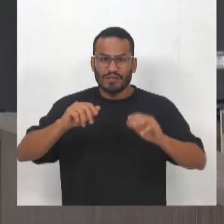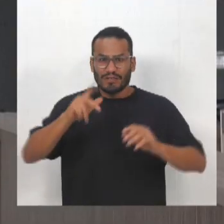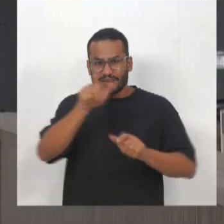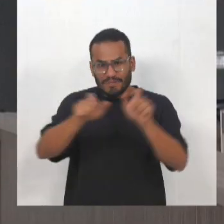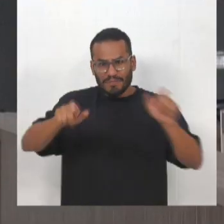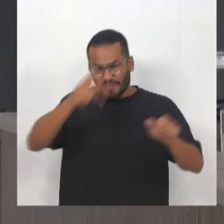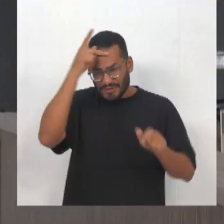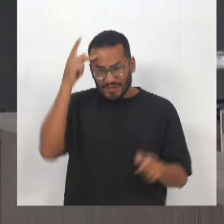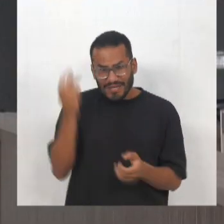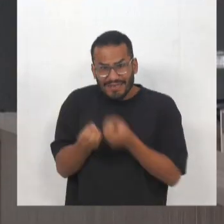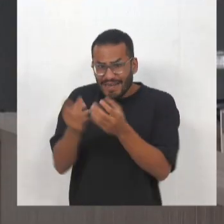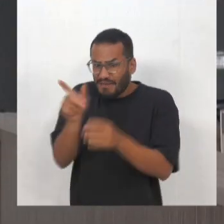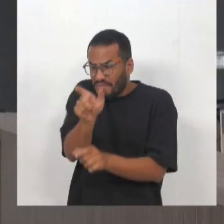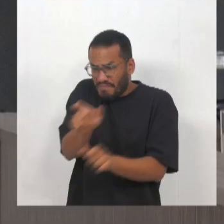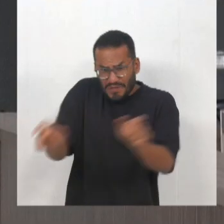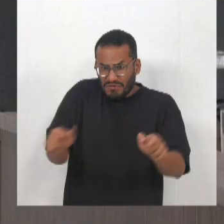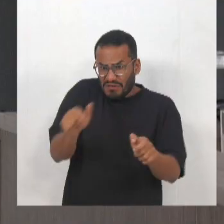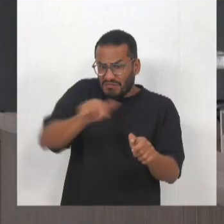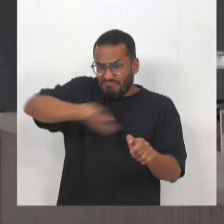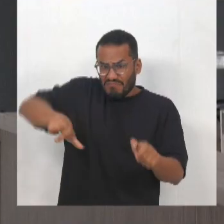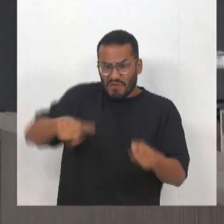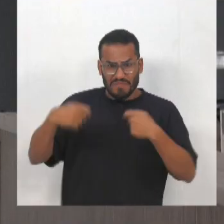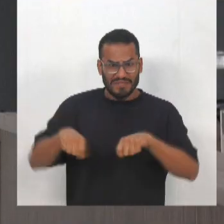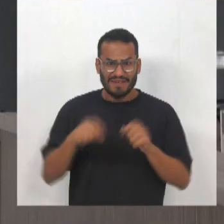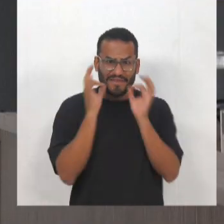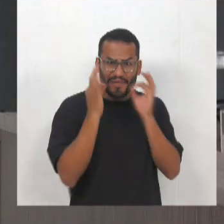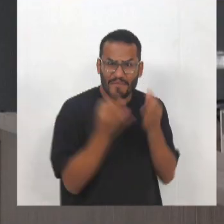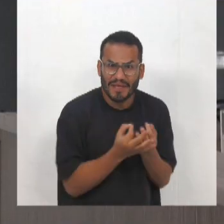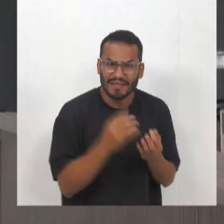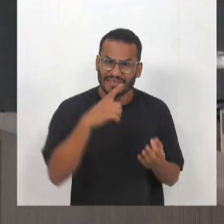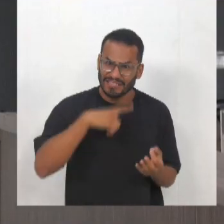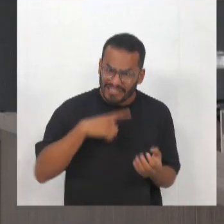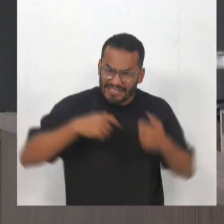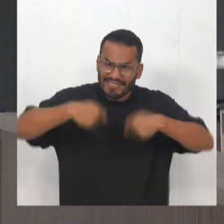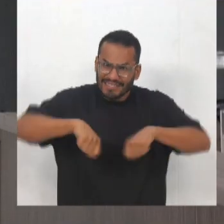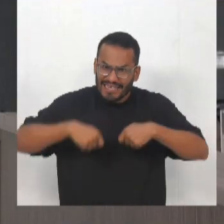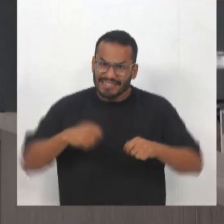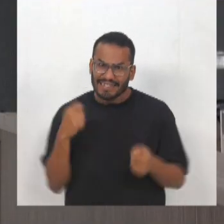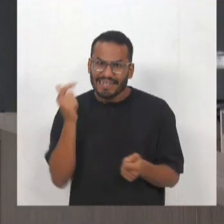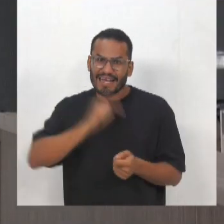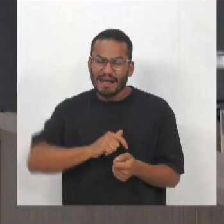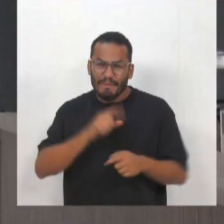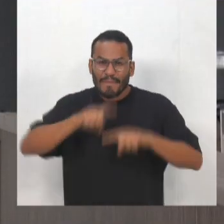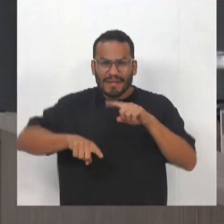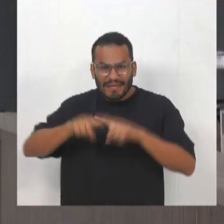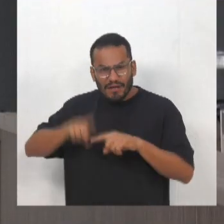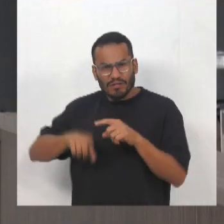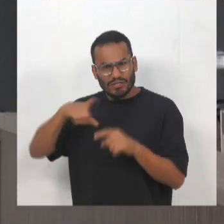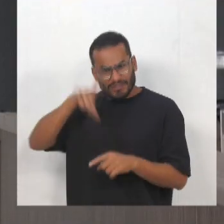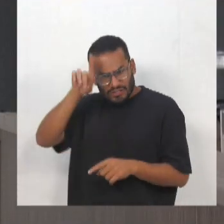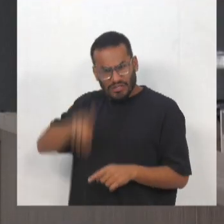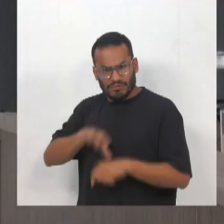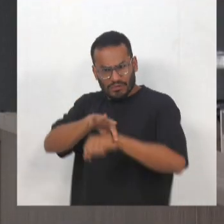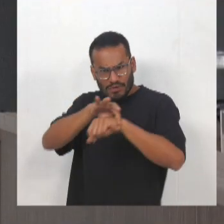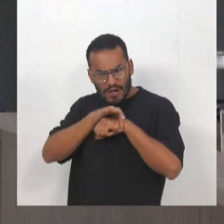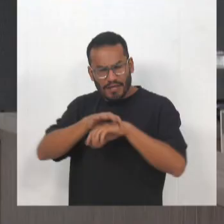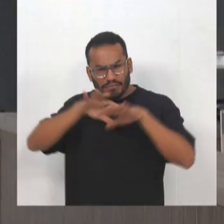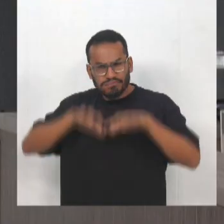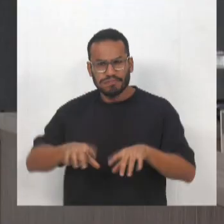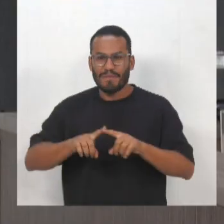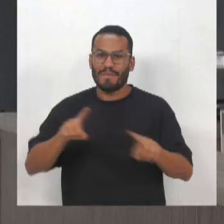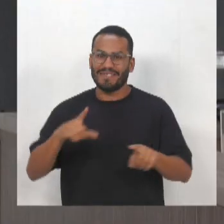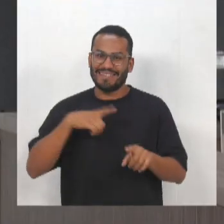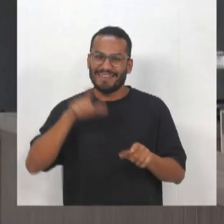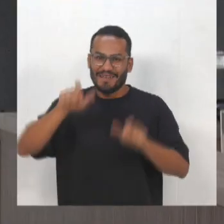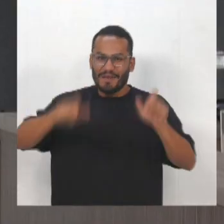entrega também para pessoas que não precisavam. Famílias que tinham necessidade de ganhar materiais deveriam ter esse direito assegurado de alguma forma, mas